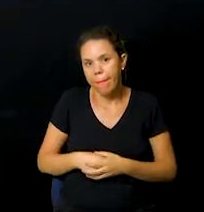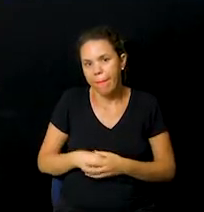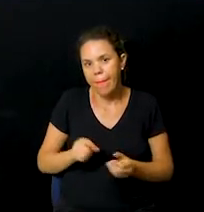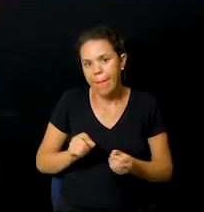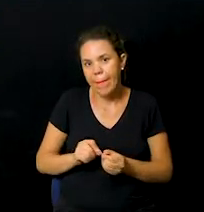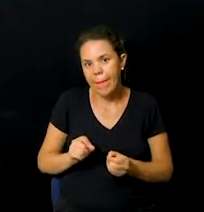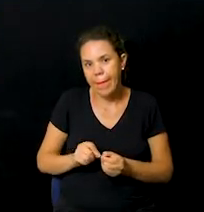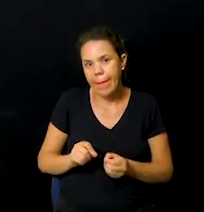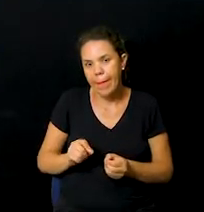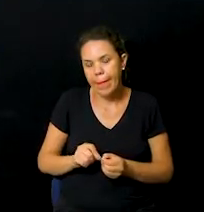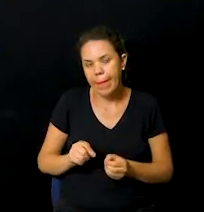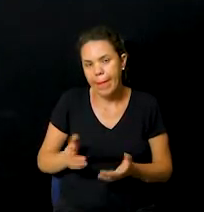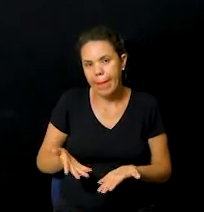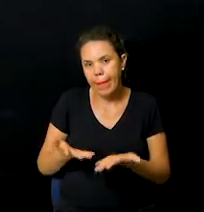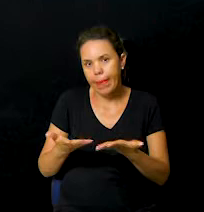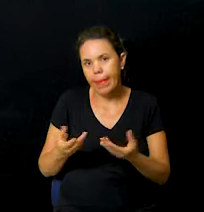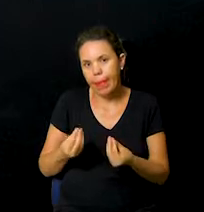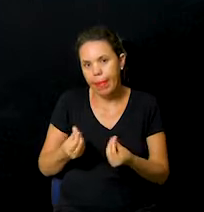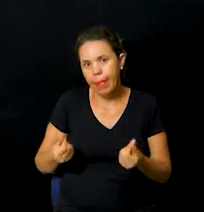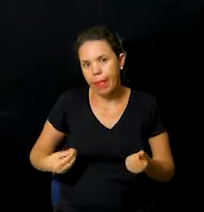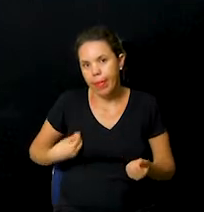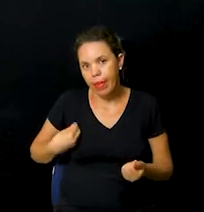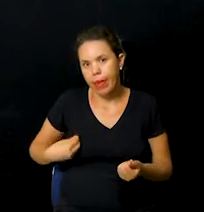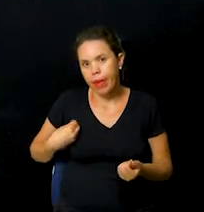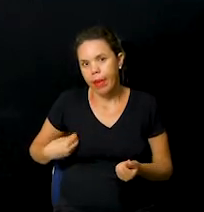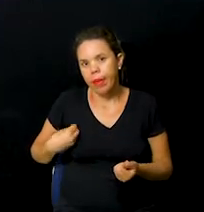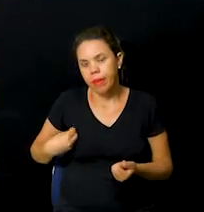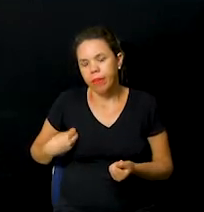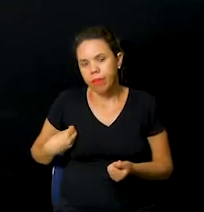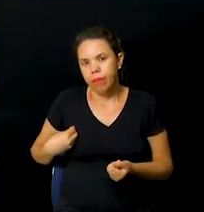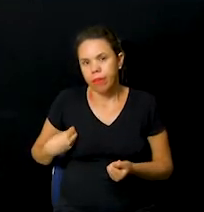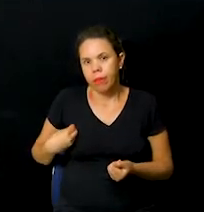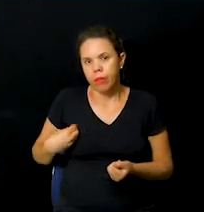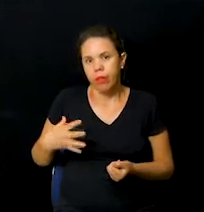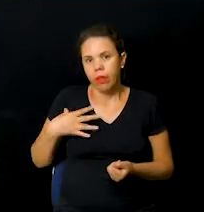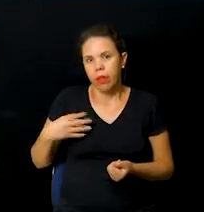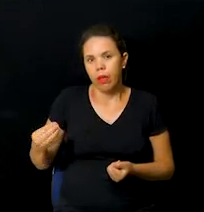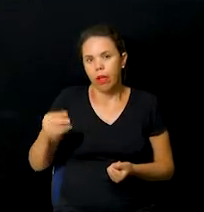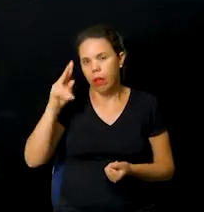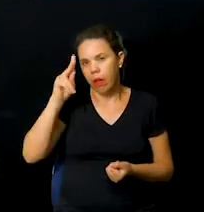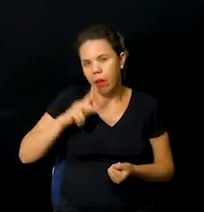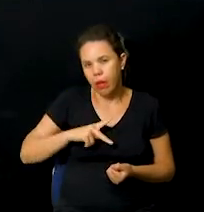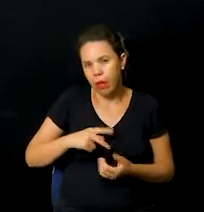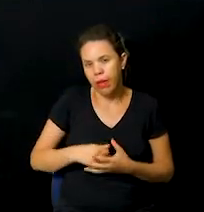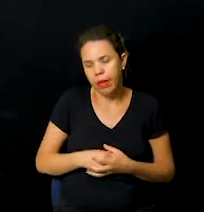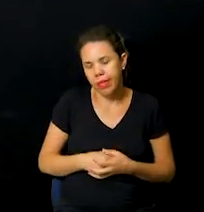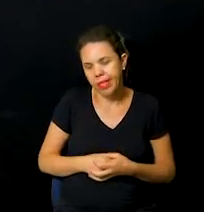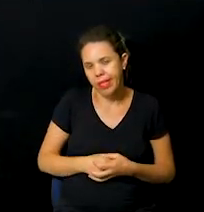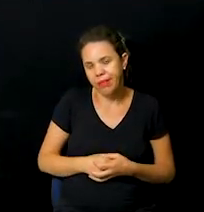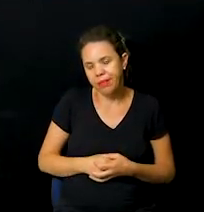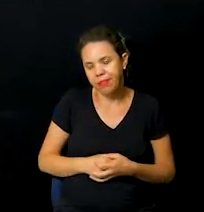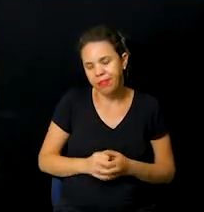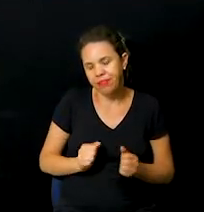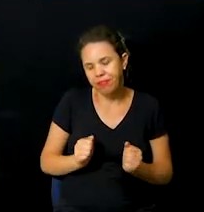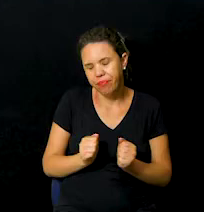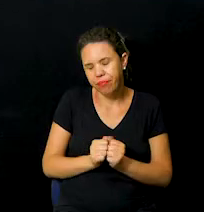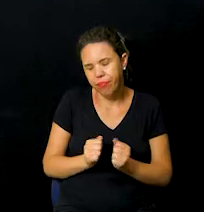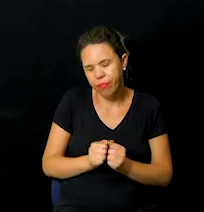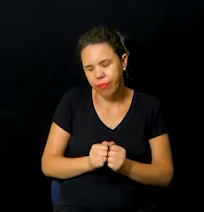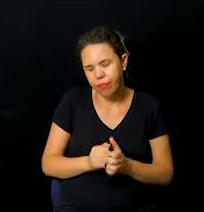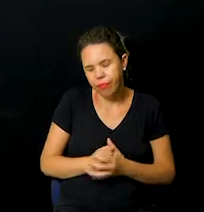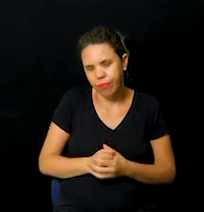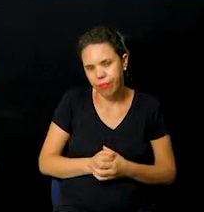sim aí fazer, né, dar qualidade de vida para o filho e para a vida dela ali